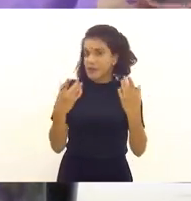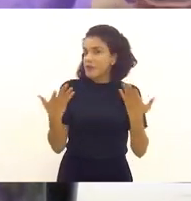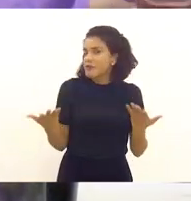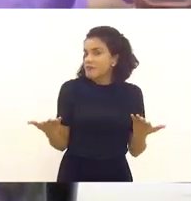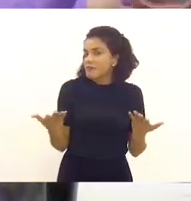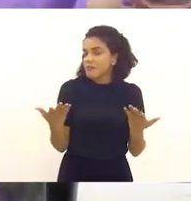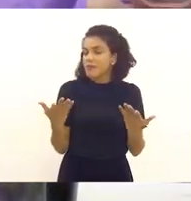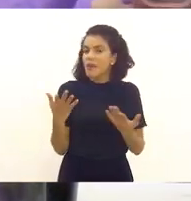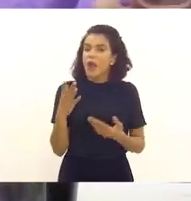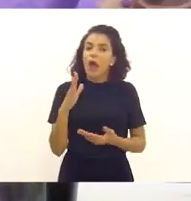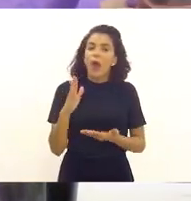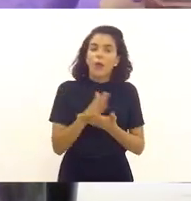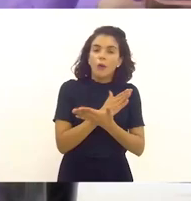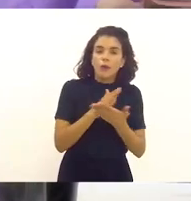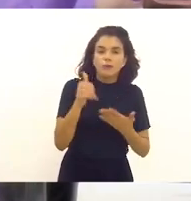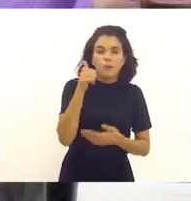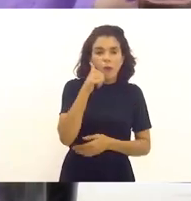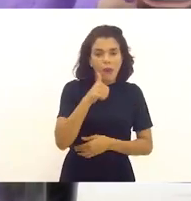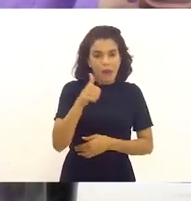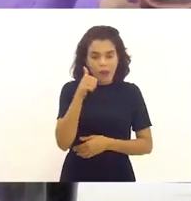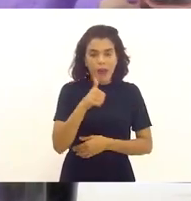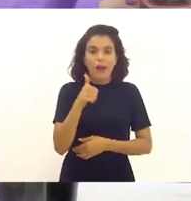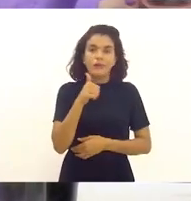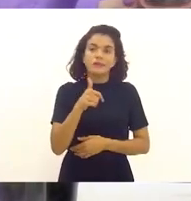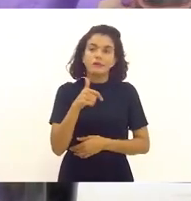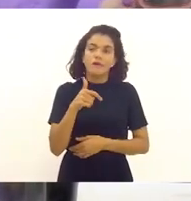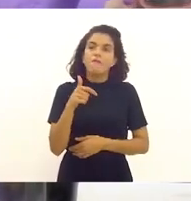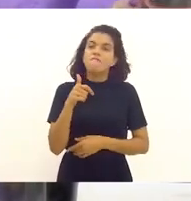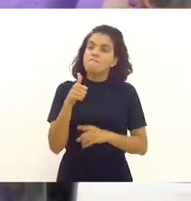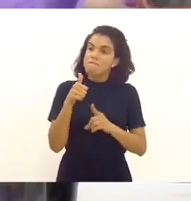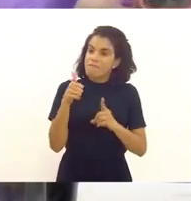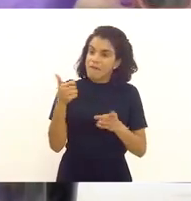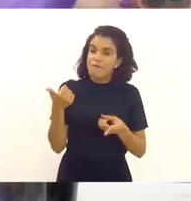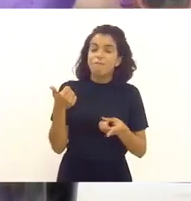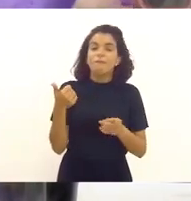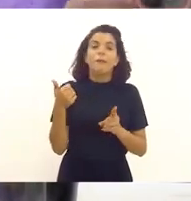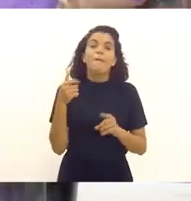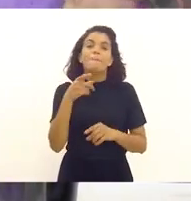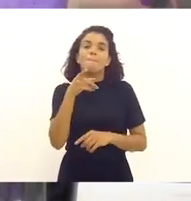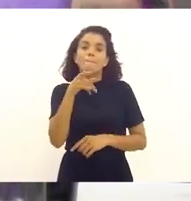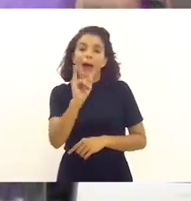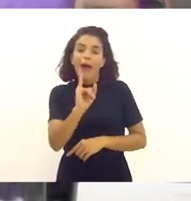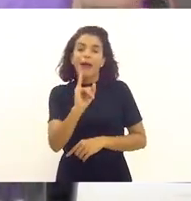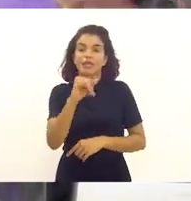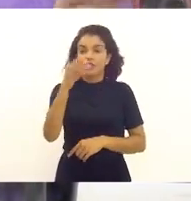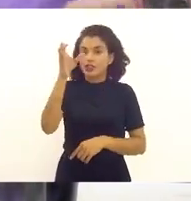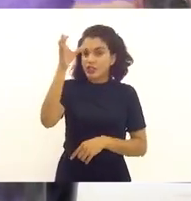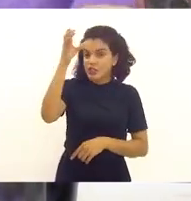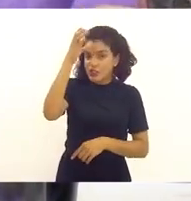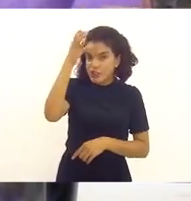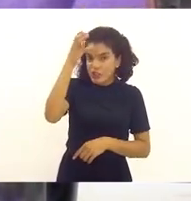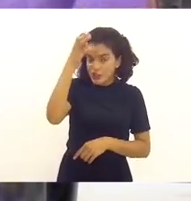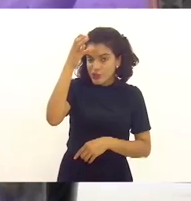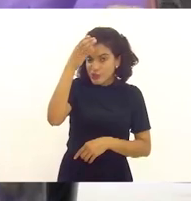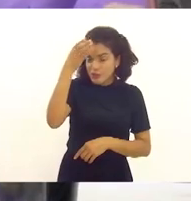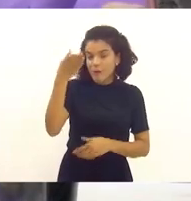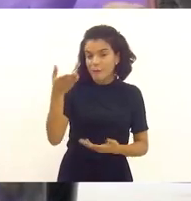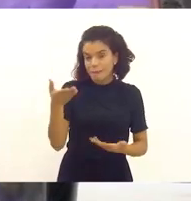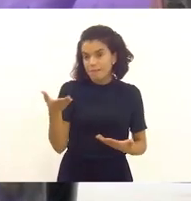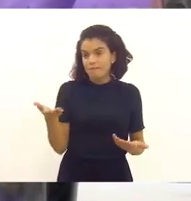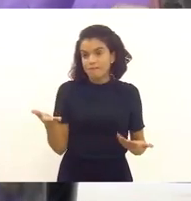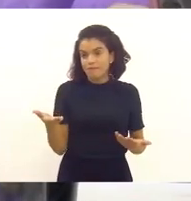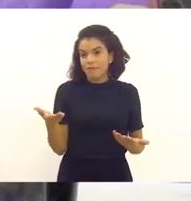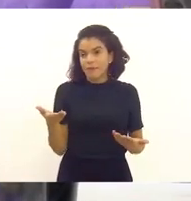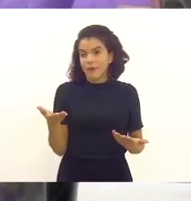tivemos algumas mulheres aqui na mesa que provavelmente sofreram violência do pai violência do tio mas isso